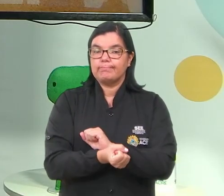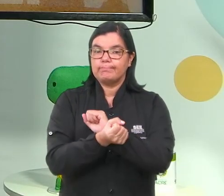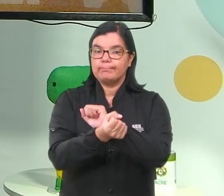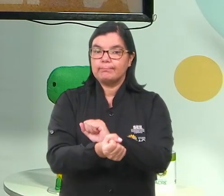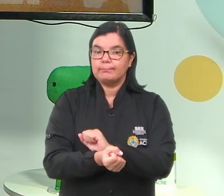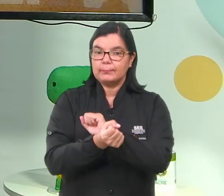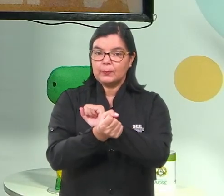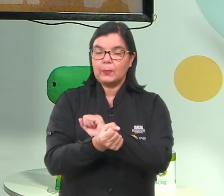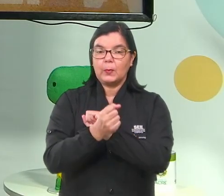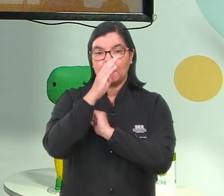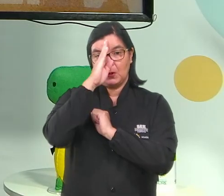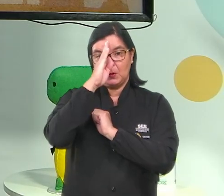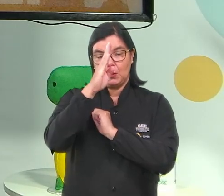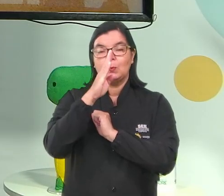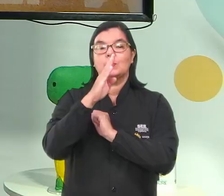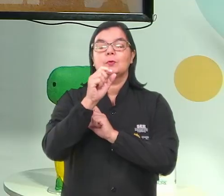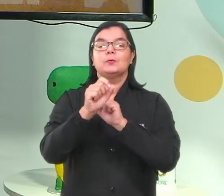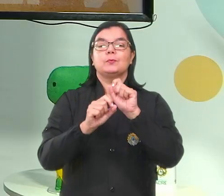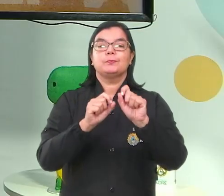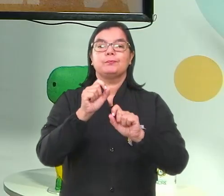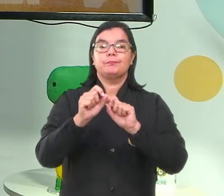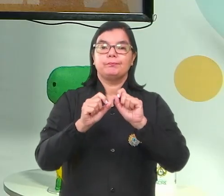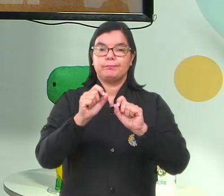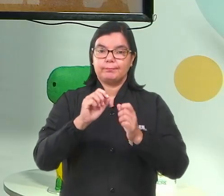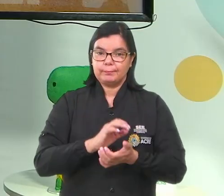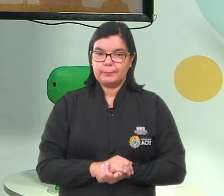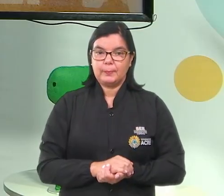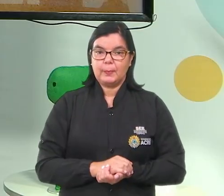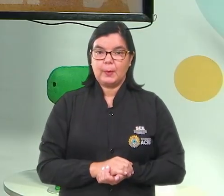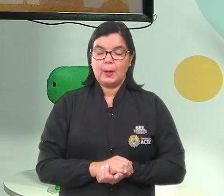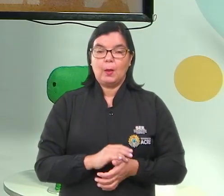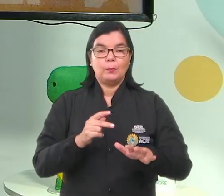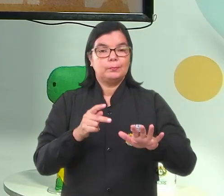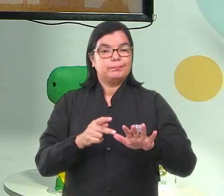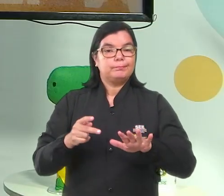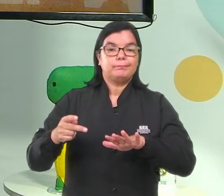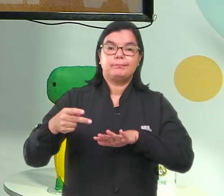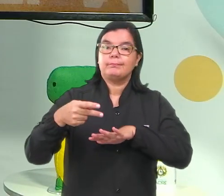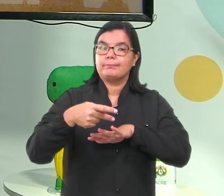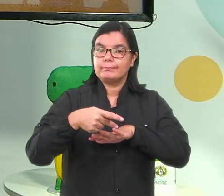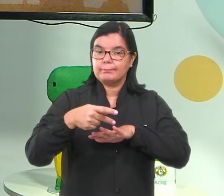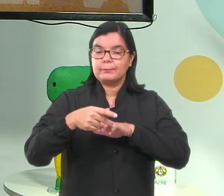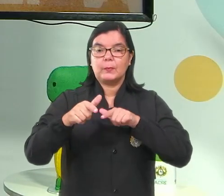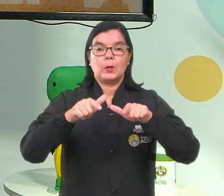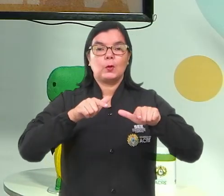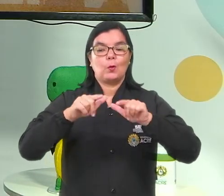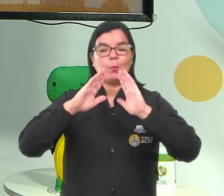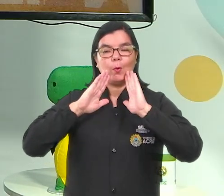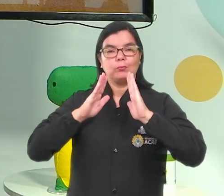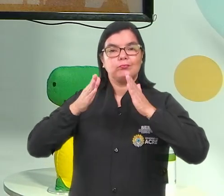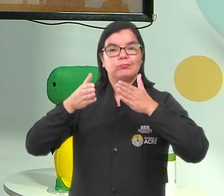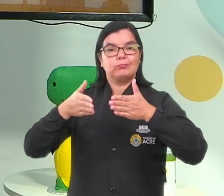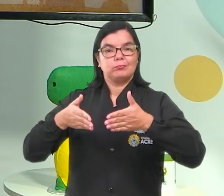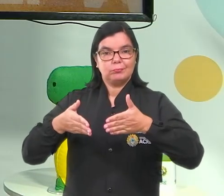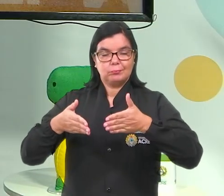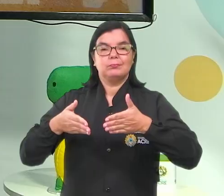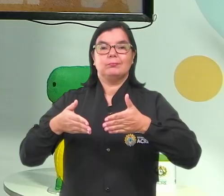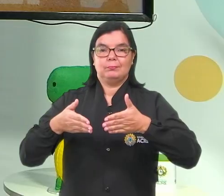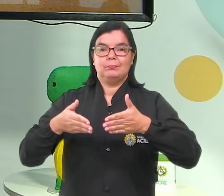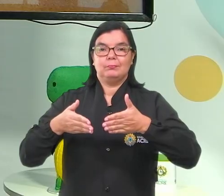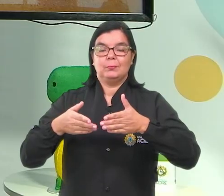escravizadas, principalmente no que diz respeito, aliás, prioritariamente no trabalho voltado justamente